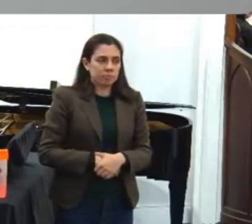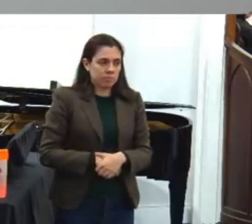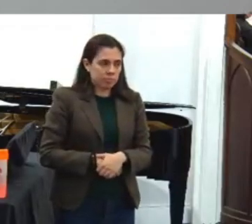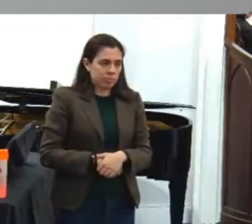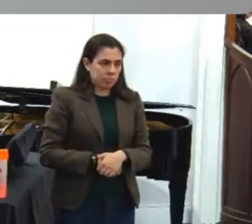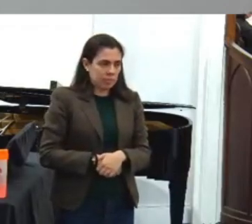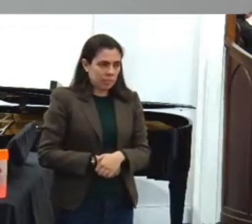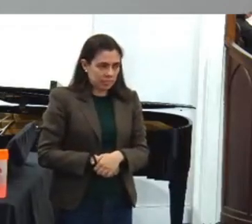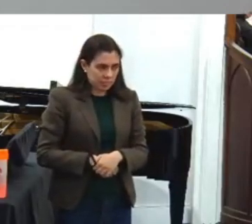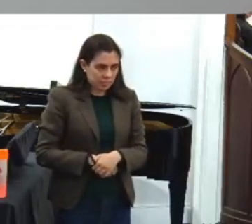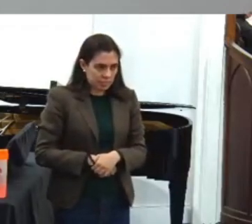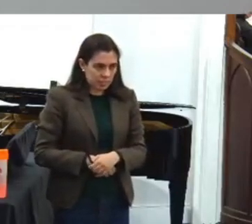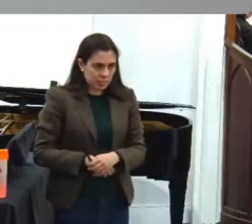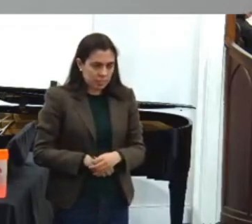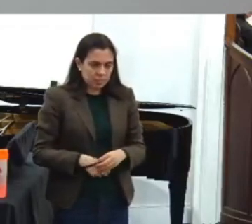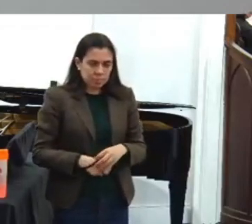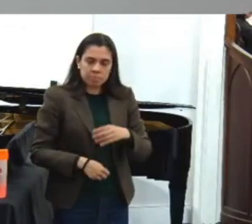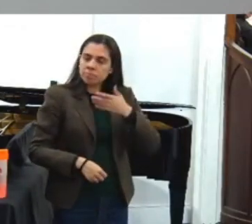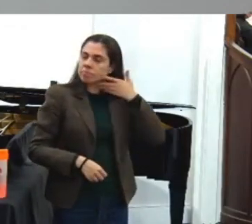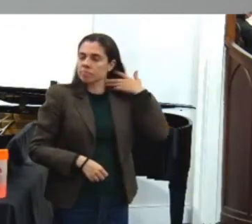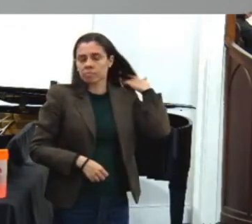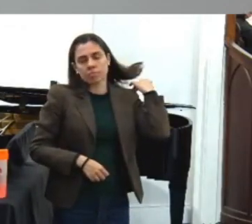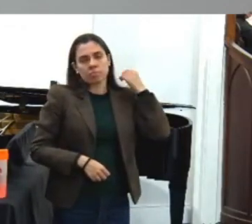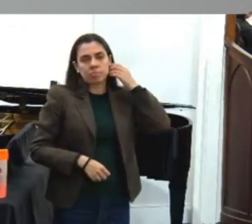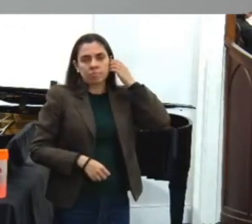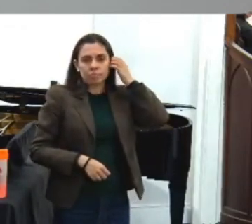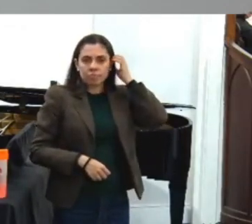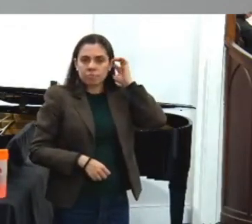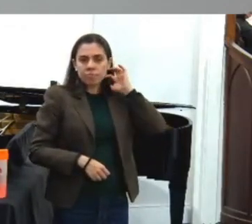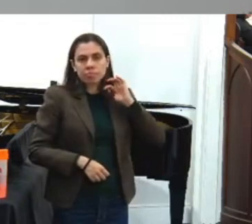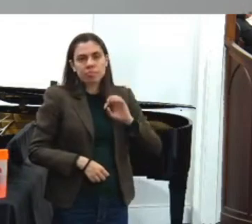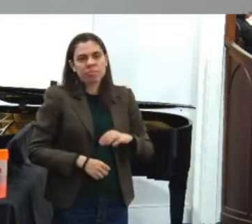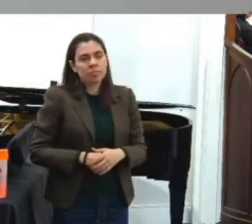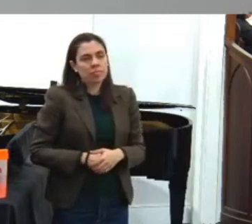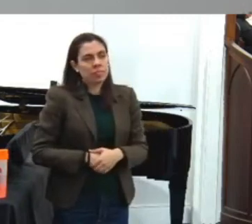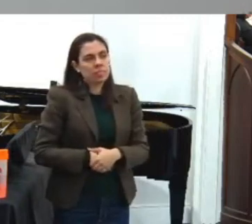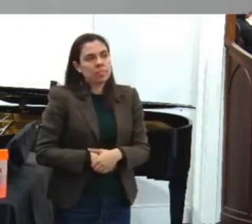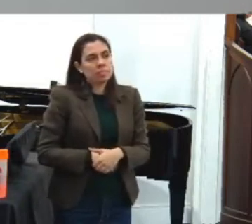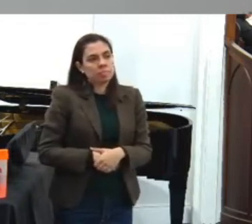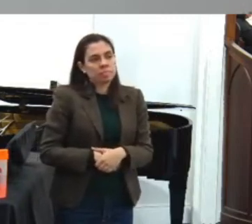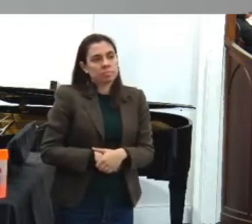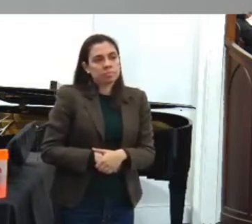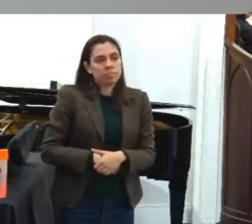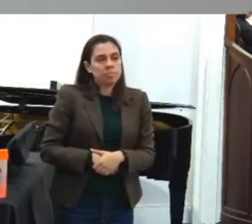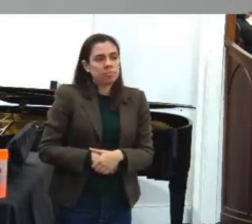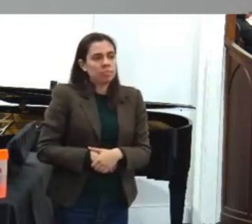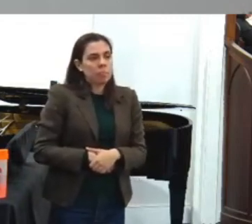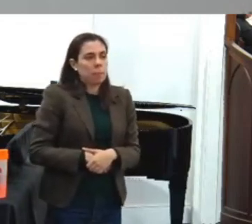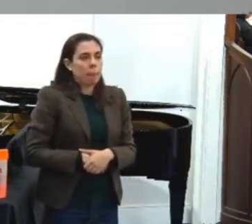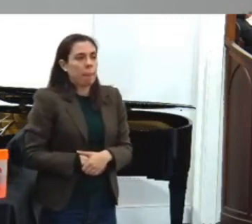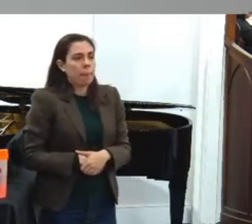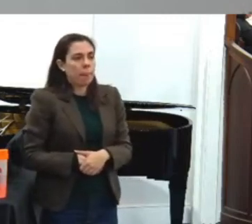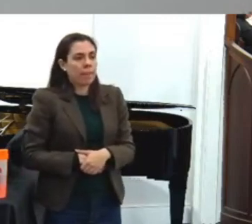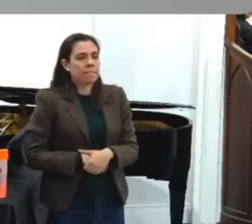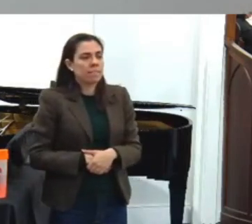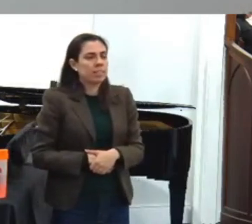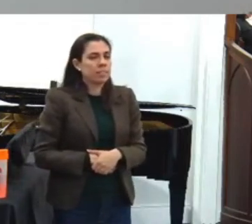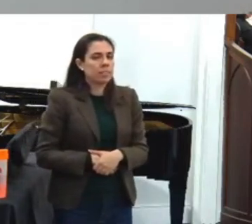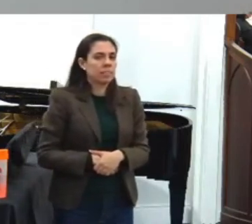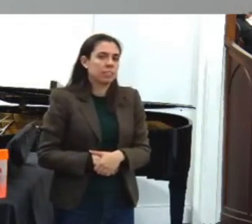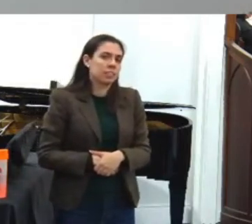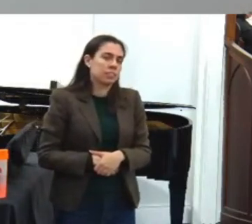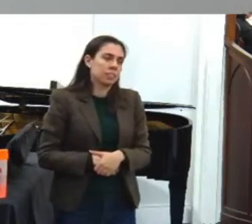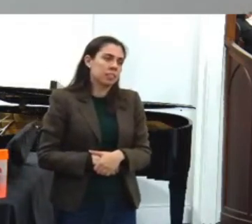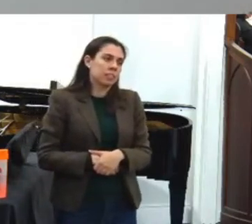igreja em Laodiceia. E a primeira coisa que eles devem comprar é ouro refinado pelo